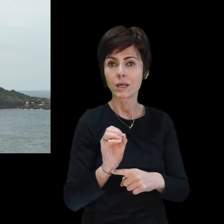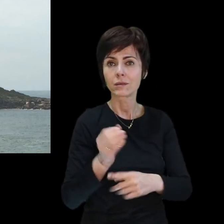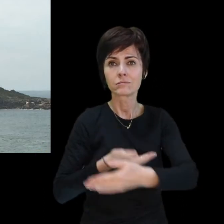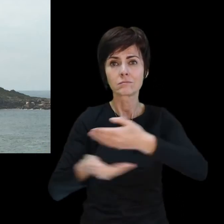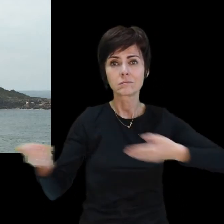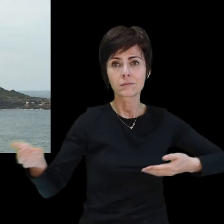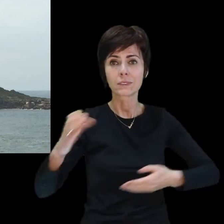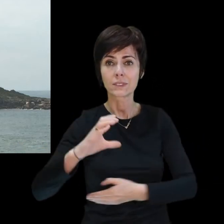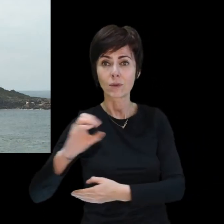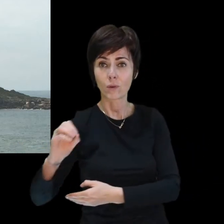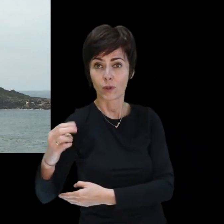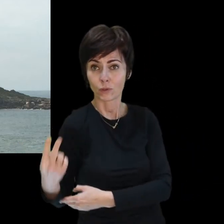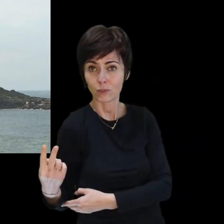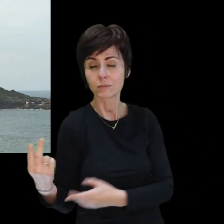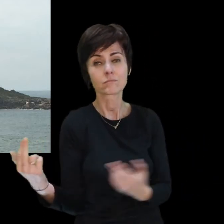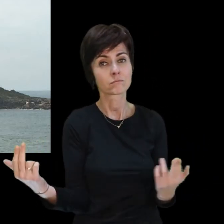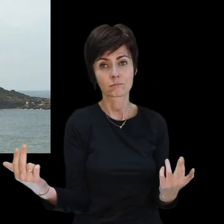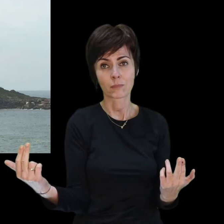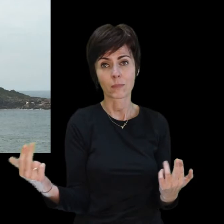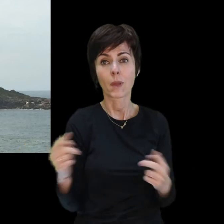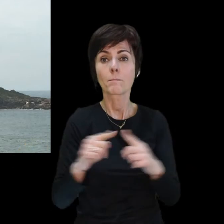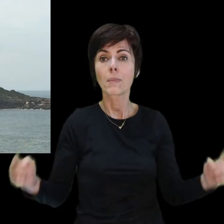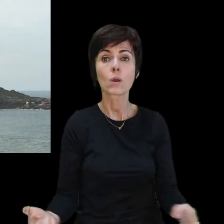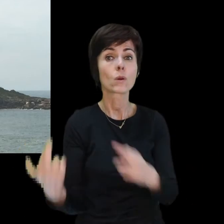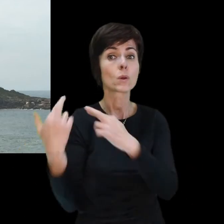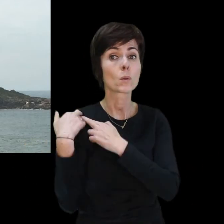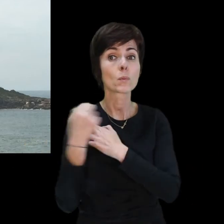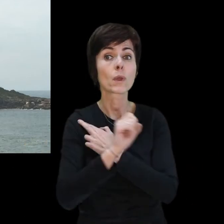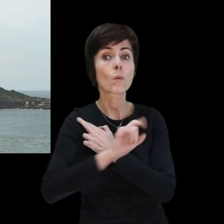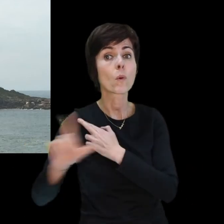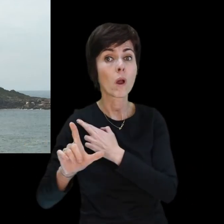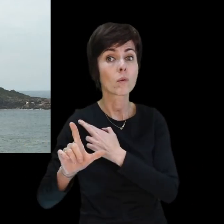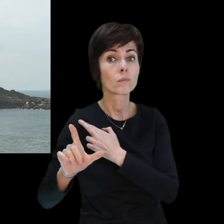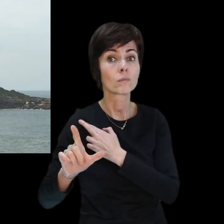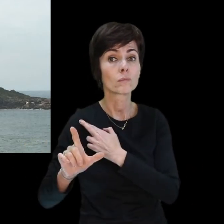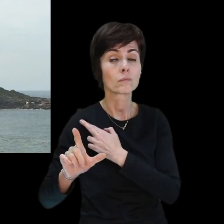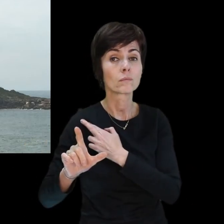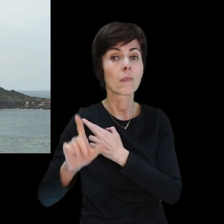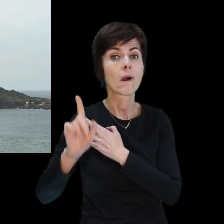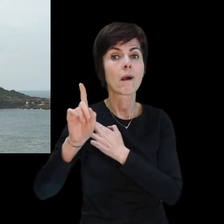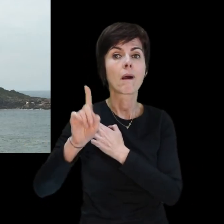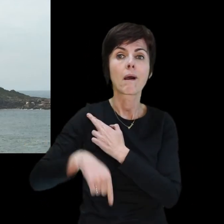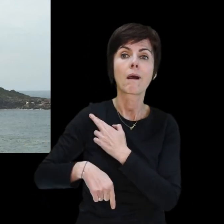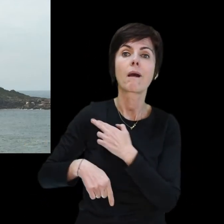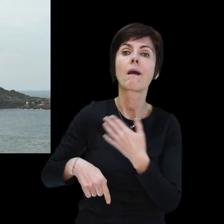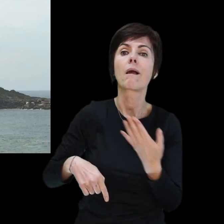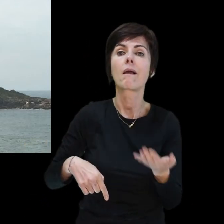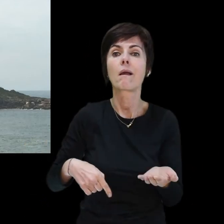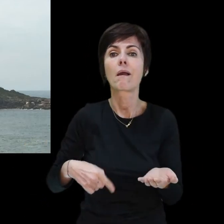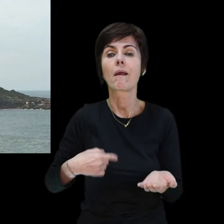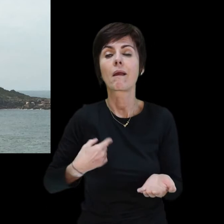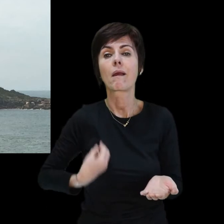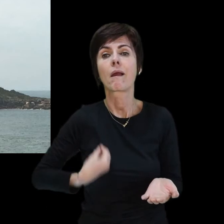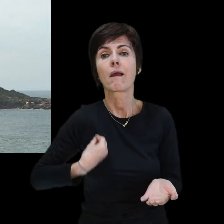de respiração que existem ali na floresta. O maior responsável realmente pela manutenção do oxigênio na